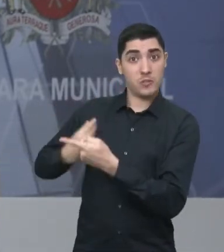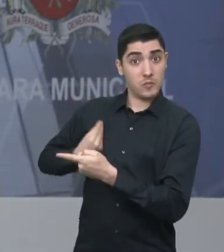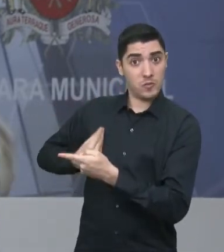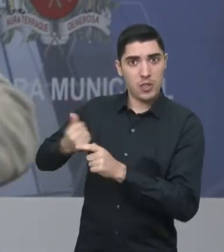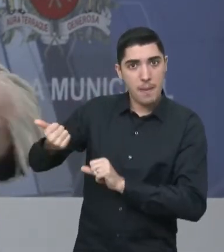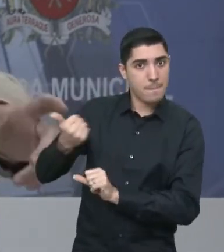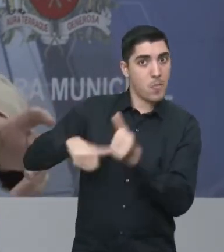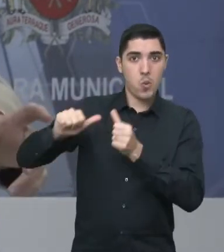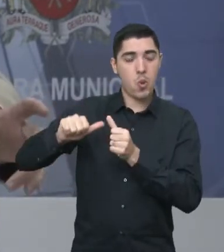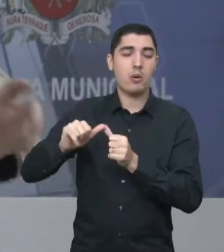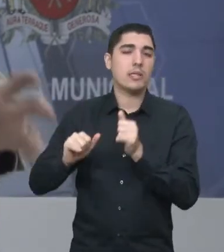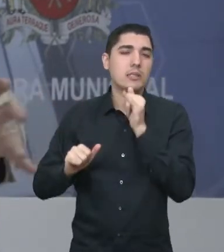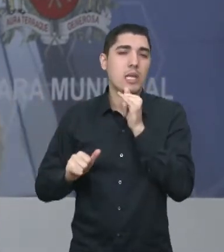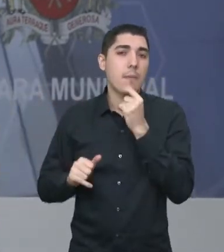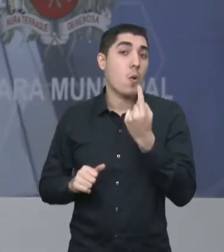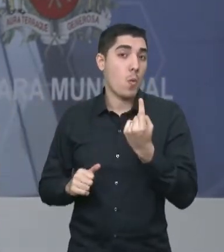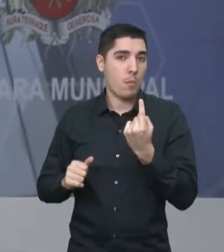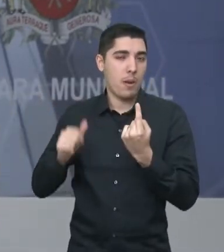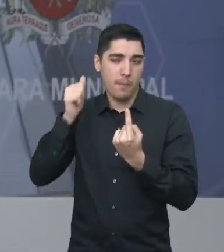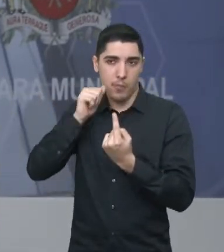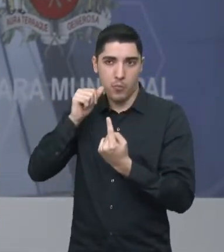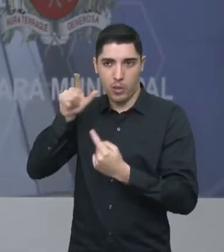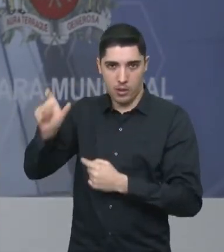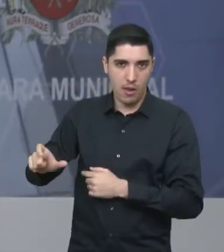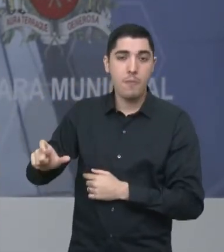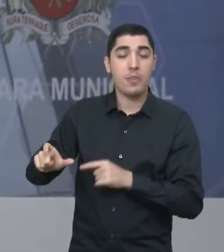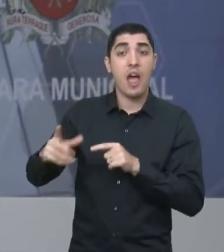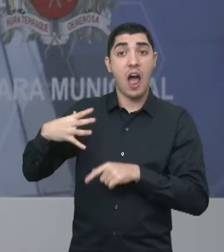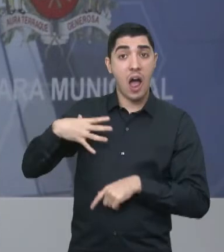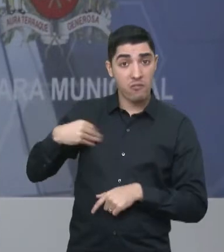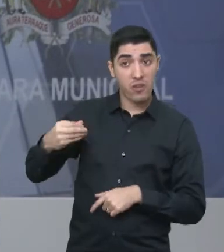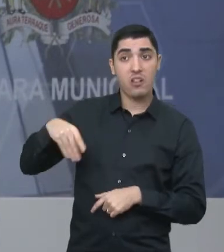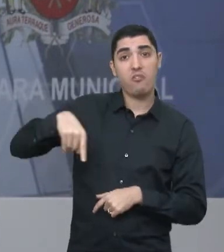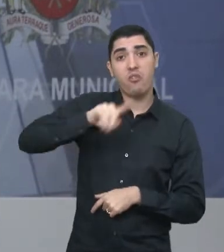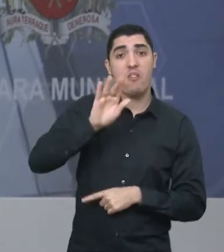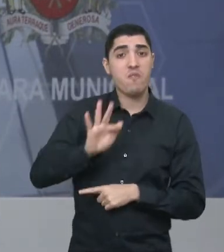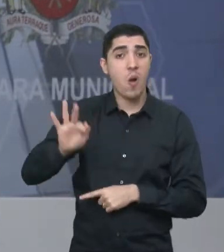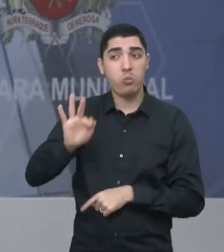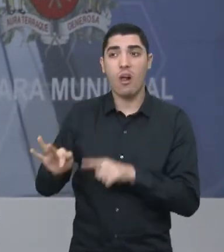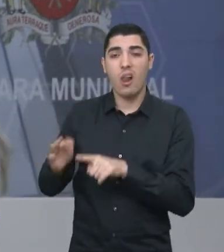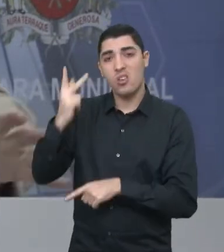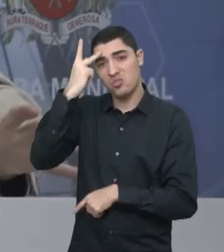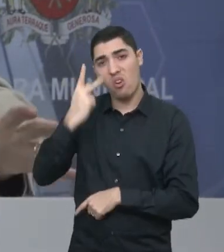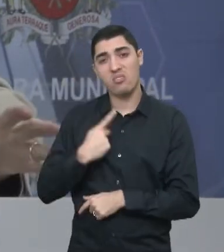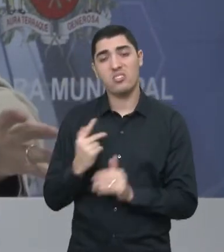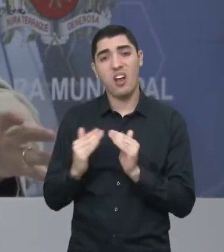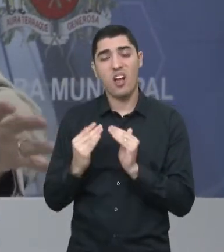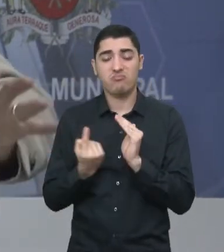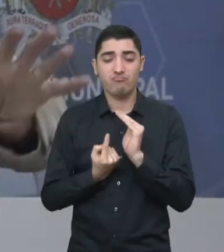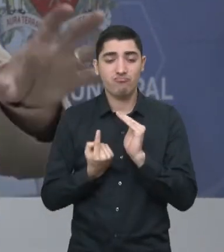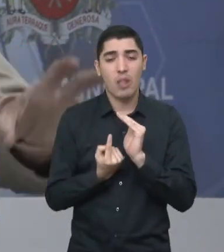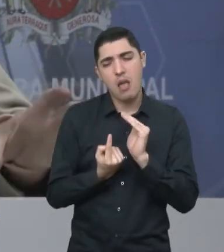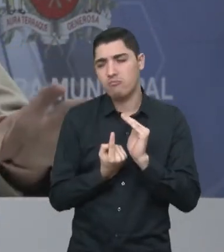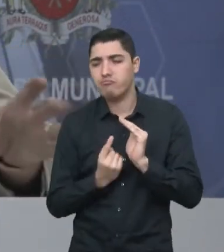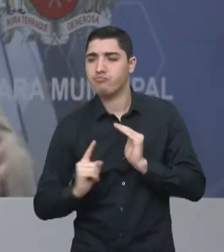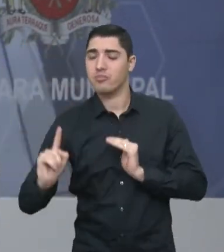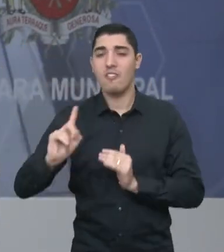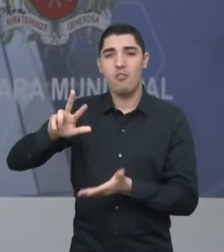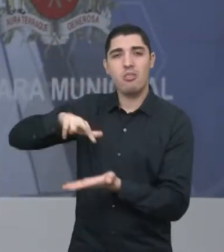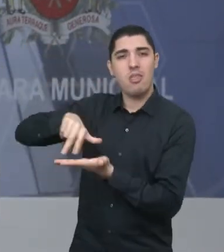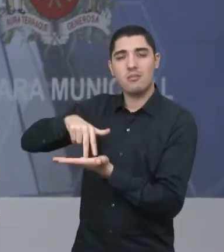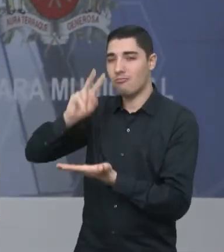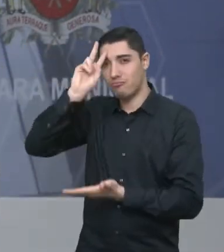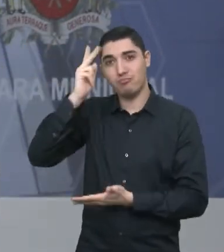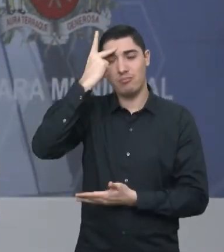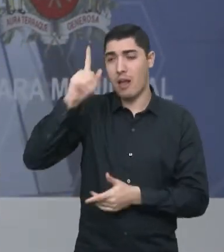por exemplo, a filha foi para a faculdade, ela se sentiu sozinha em casa e resolveu fazer. Ela falou que foi a melhor coisa da vida dela. E